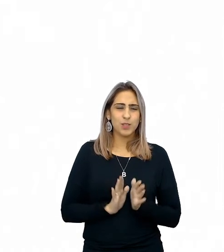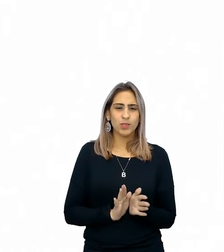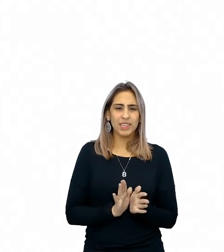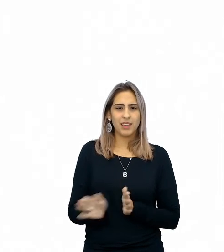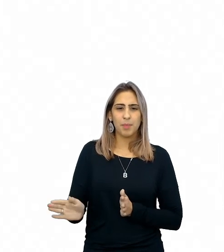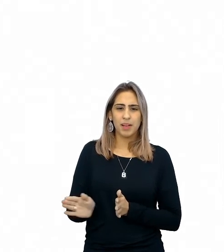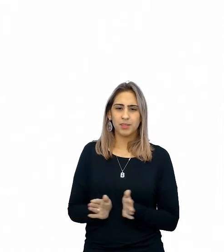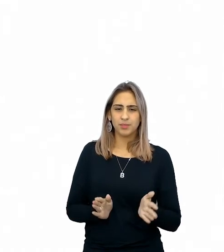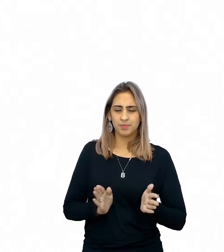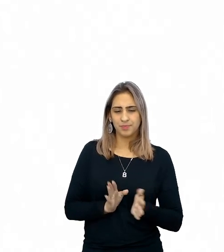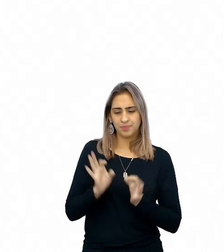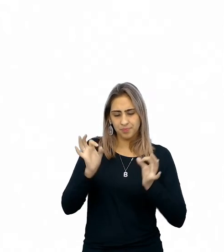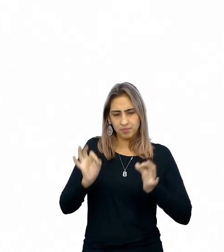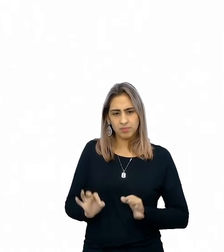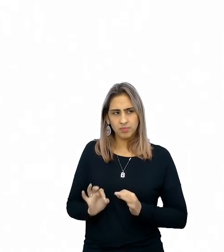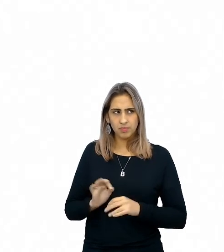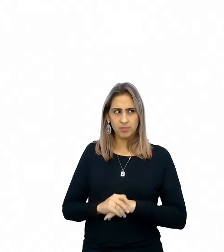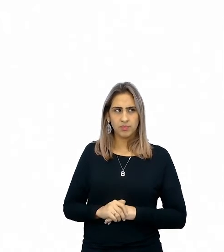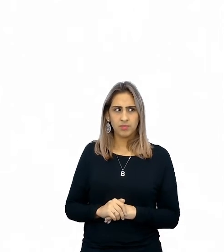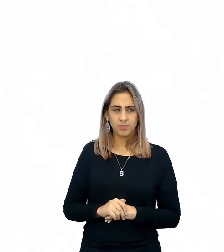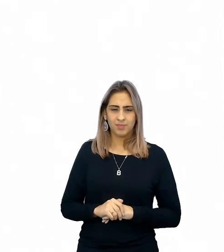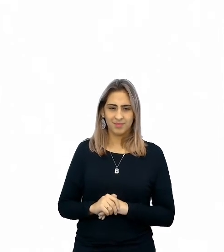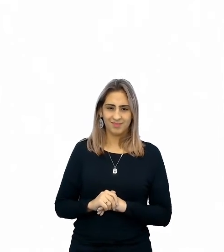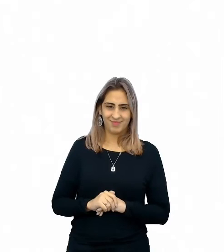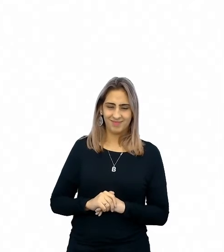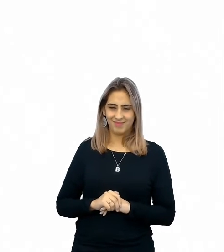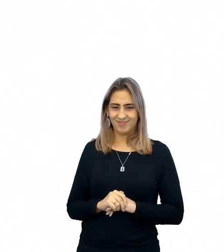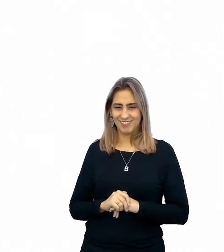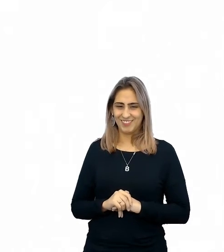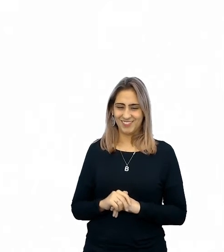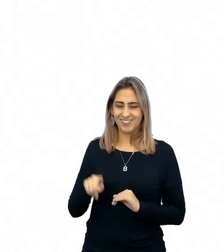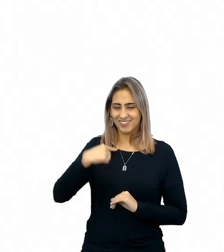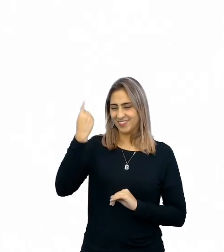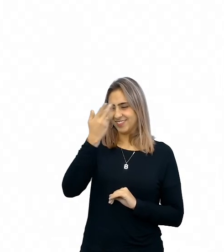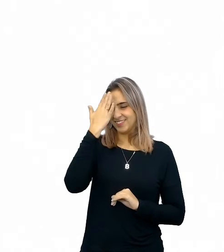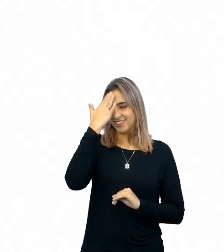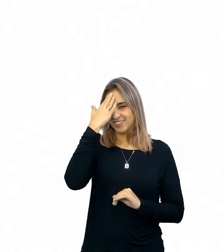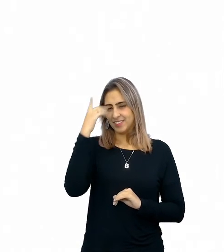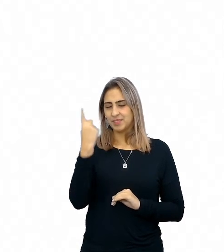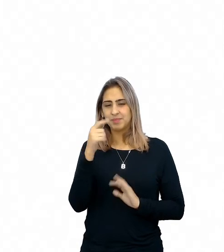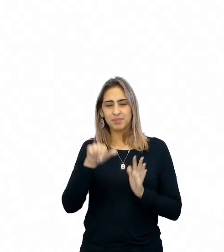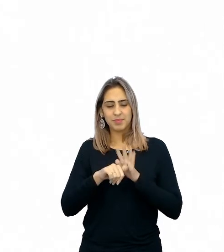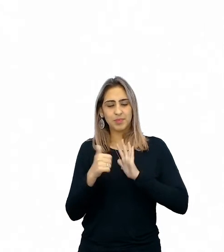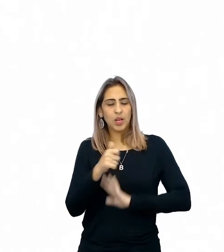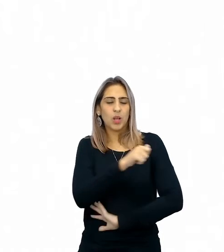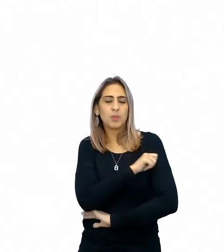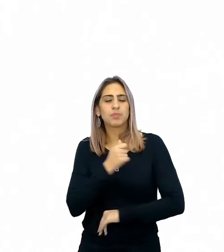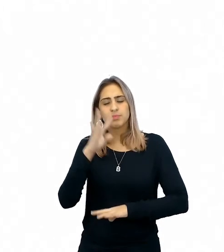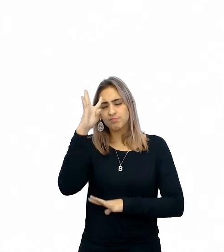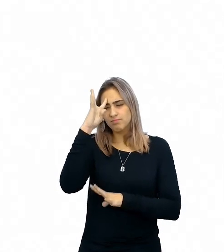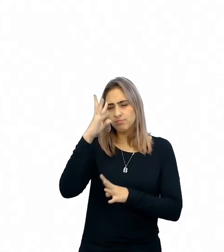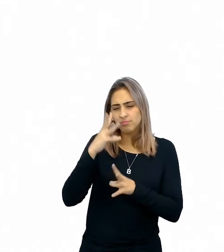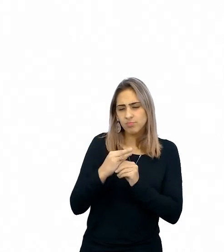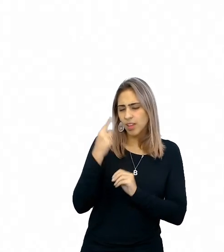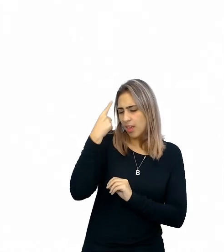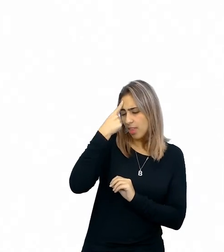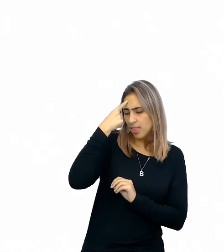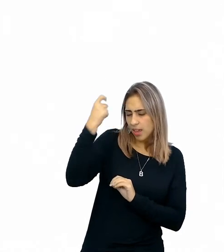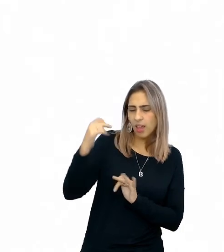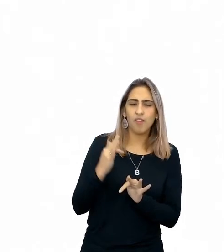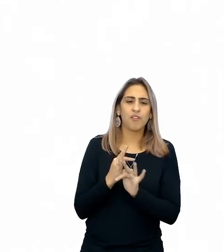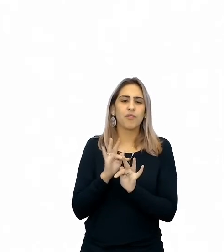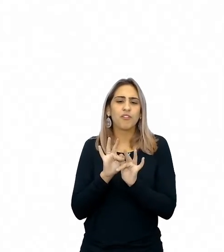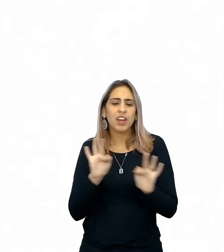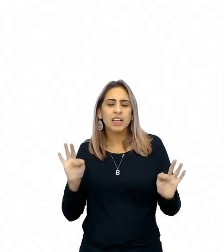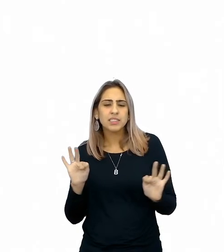deixamos o conceito para depois. Então, primordial é a gente entender que primeiro o aluno precisa compreender essa ideia da fração. Então, olha